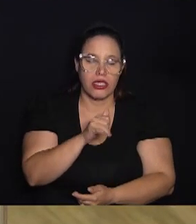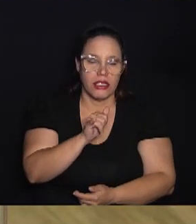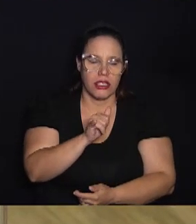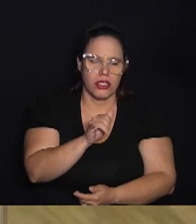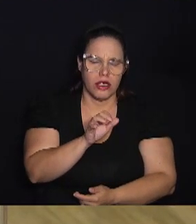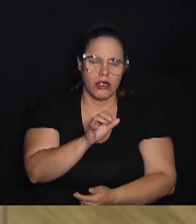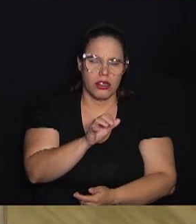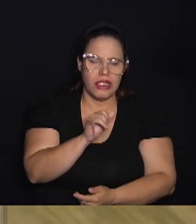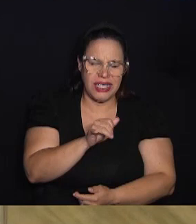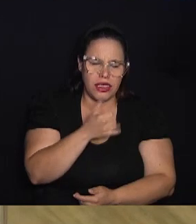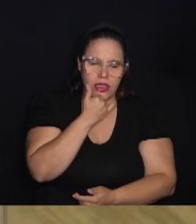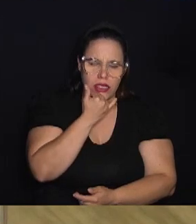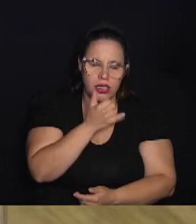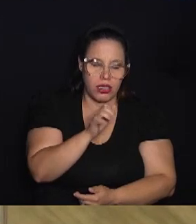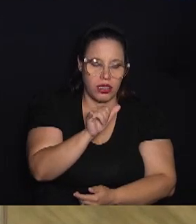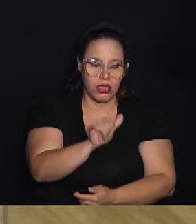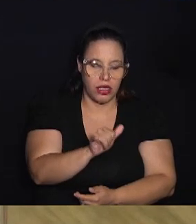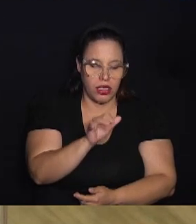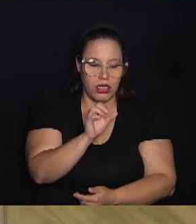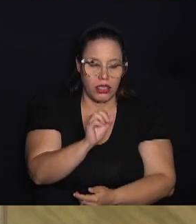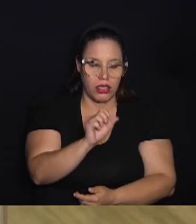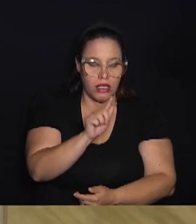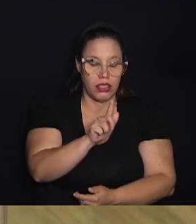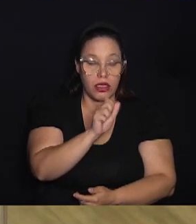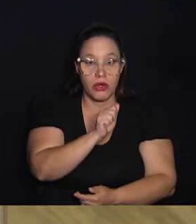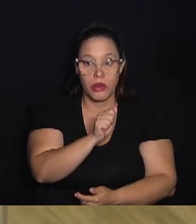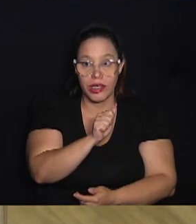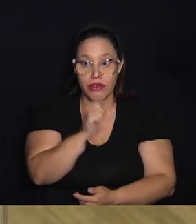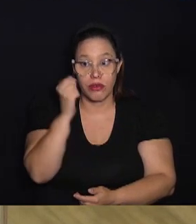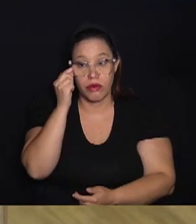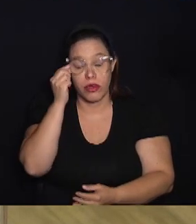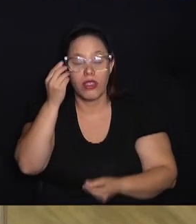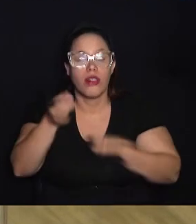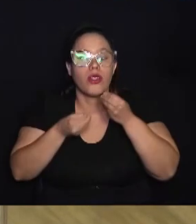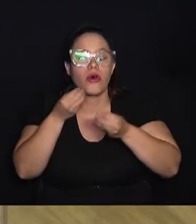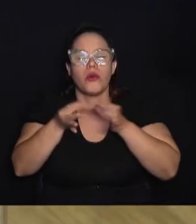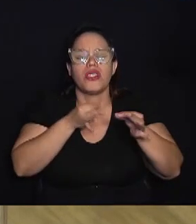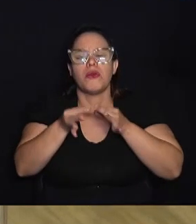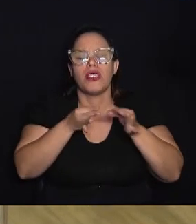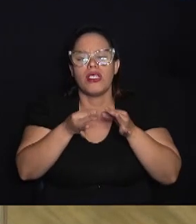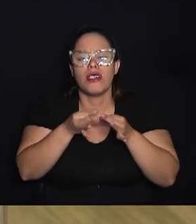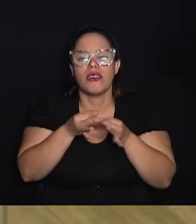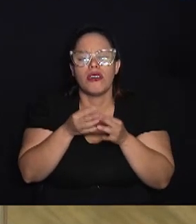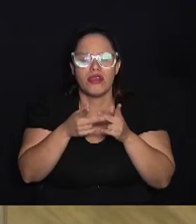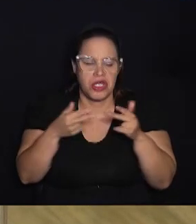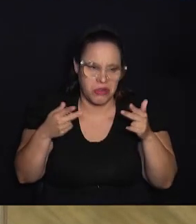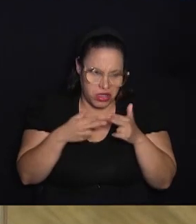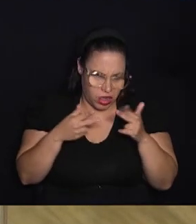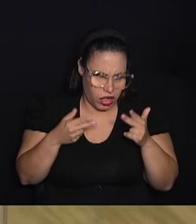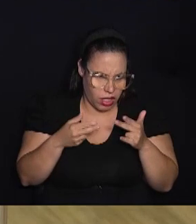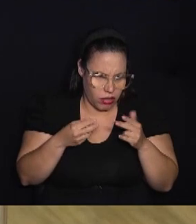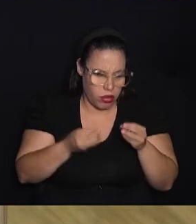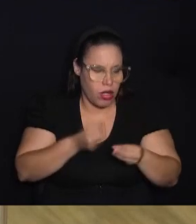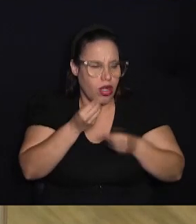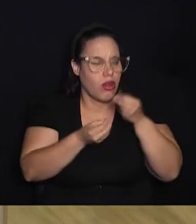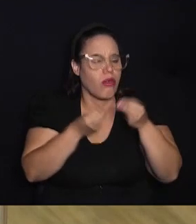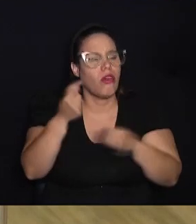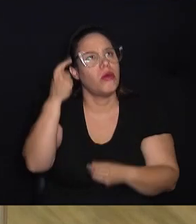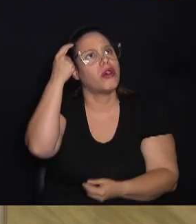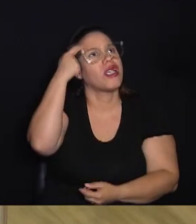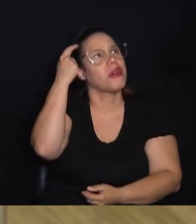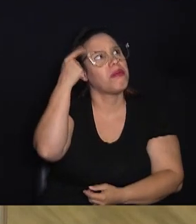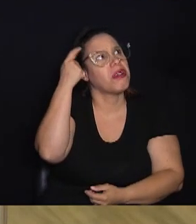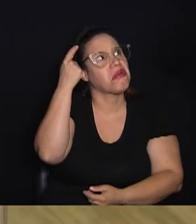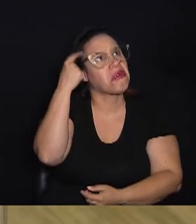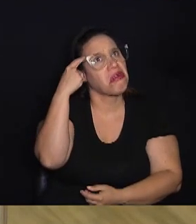planejadas porque você fala que estudou bastante para poder trazer um tipo de yoga diferenciado né como é que elas foram planejadas Qual que é